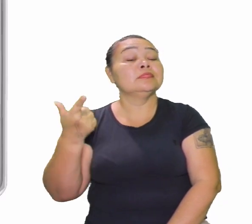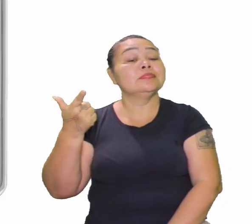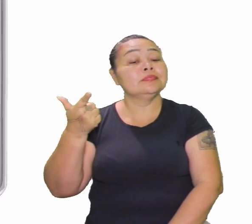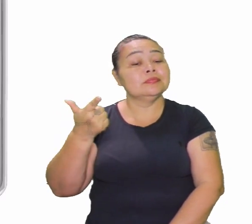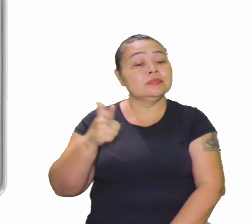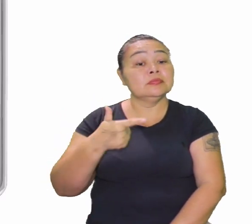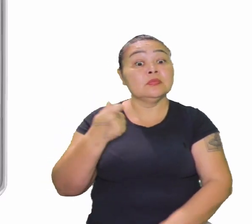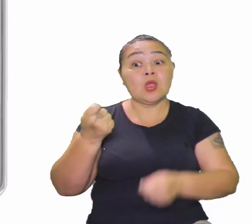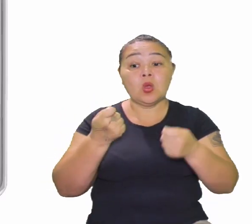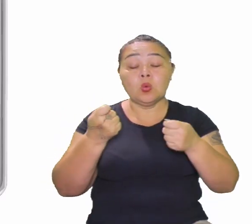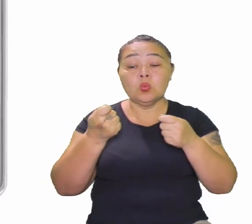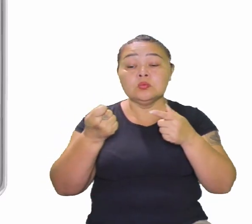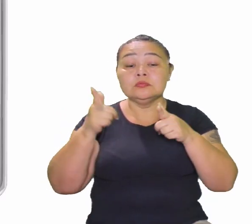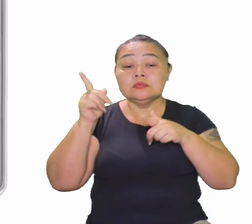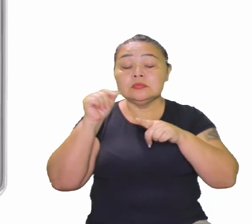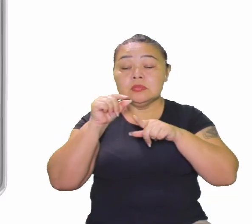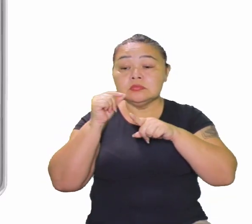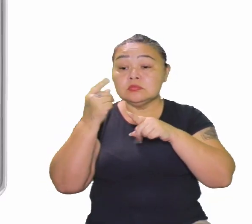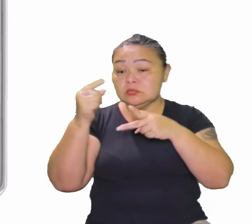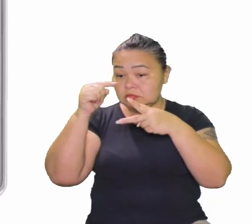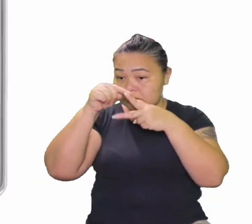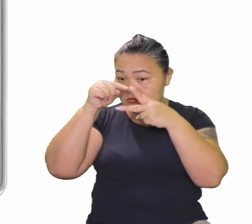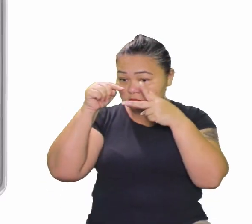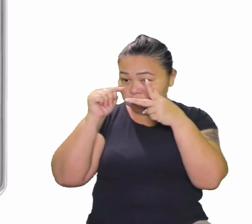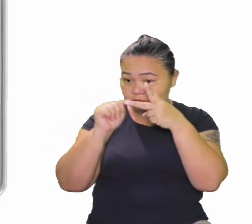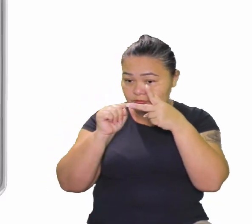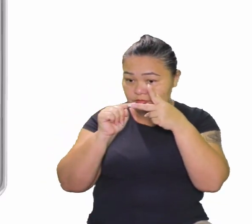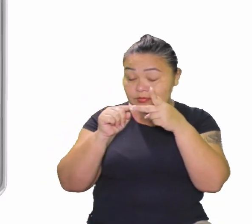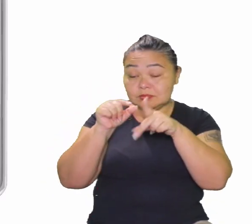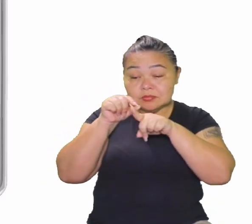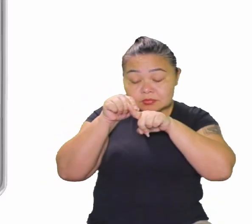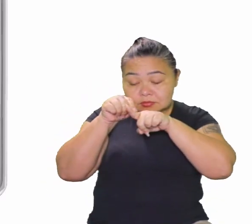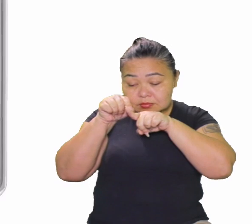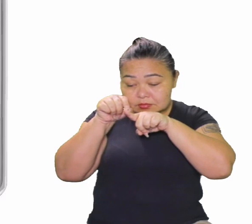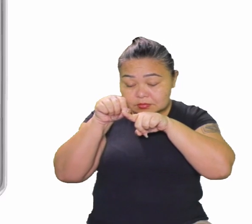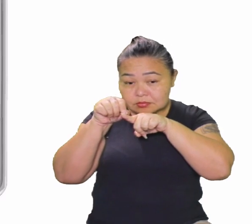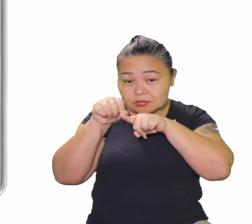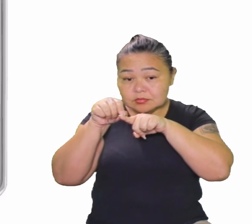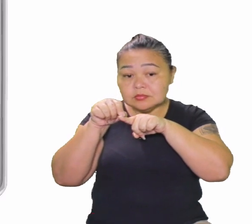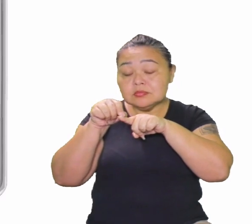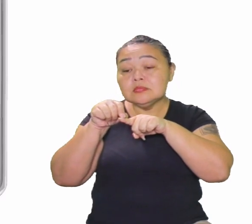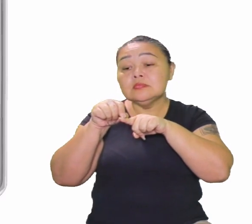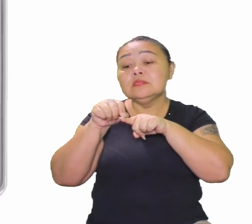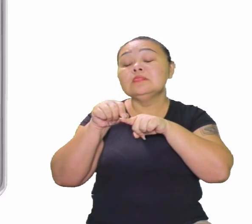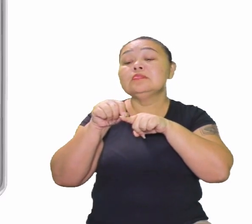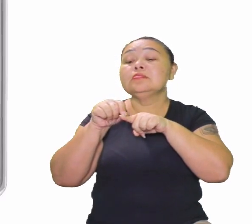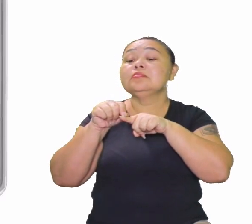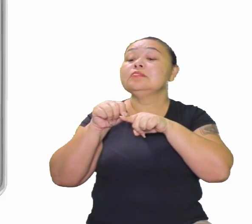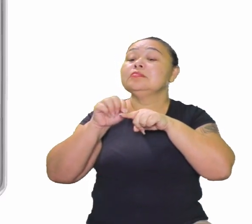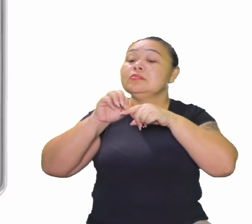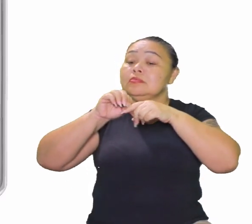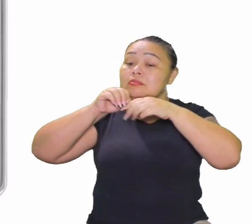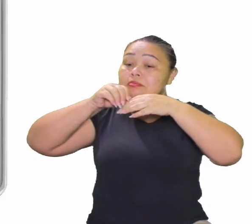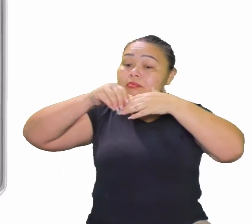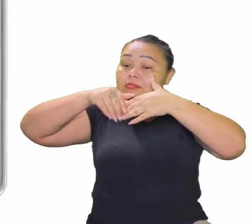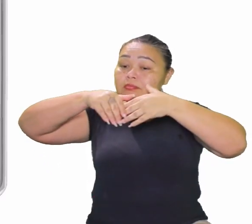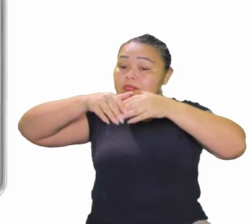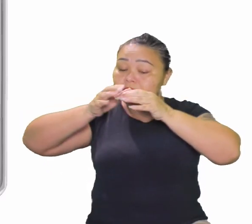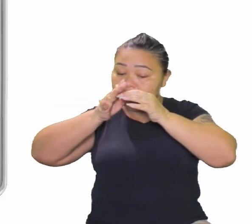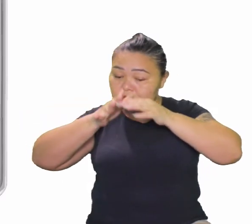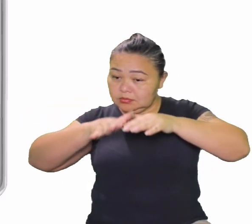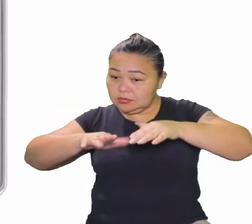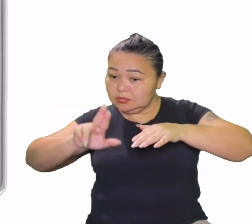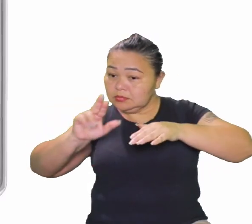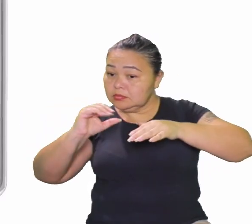o controle de 2 grupos, de formigas e o controle também de